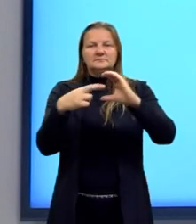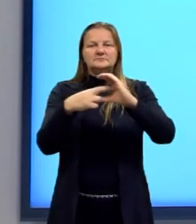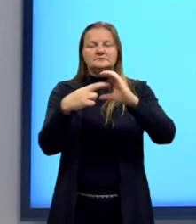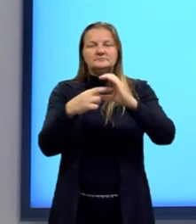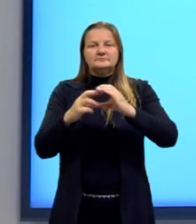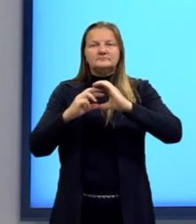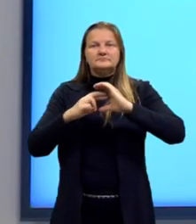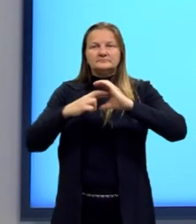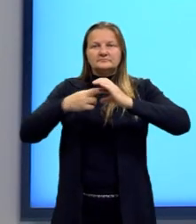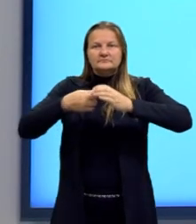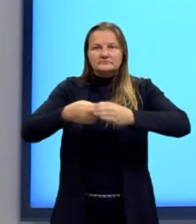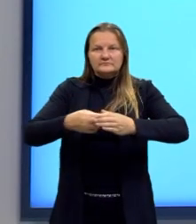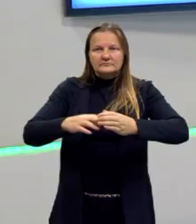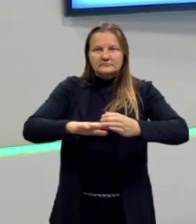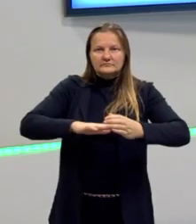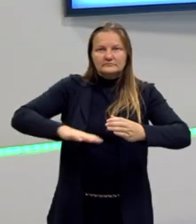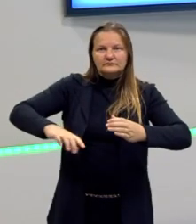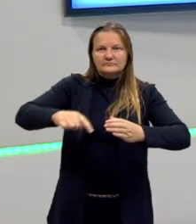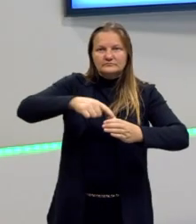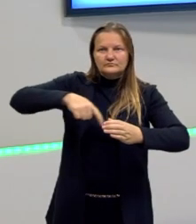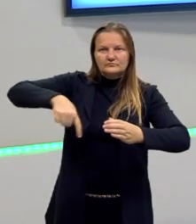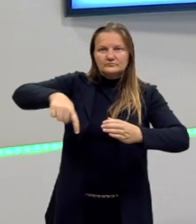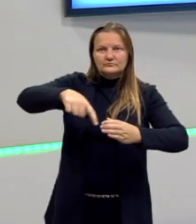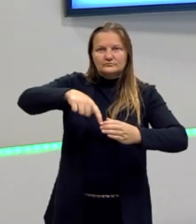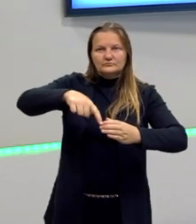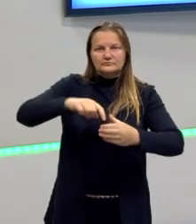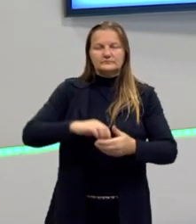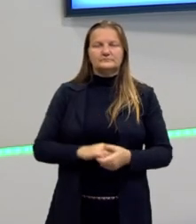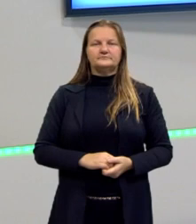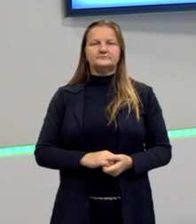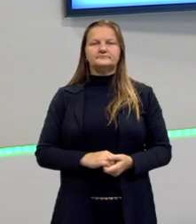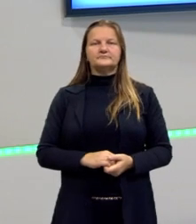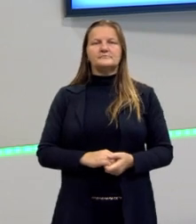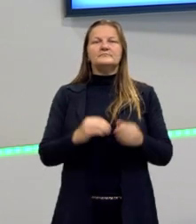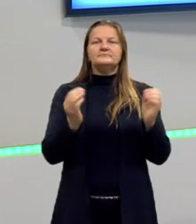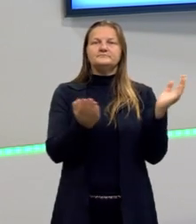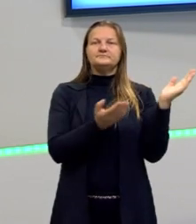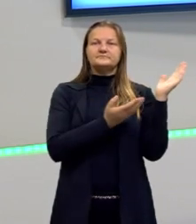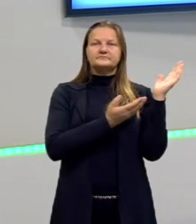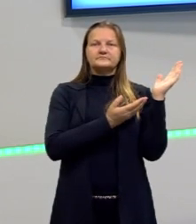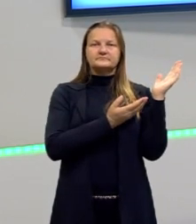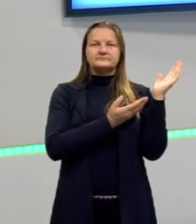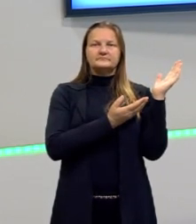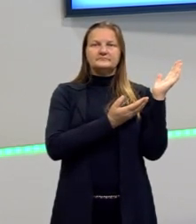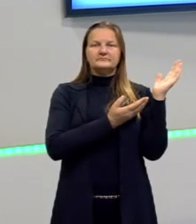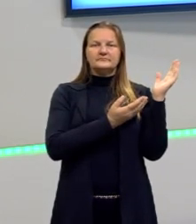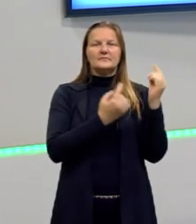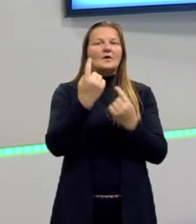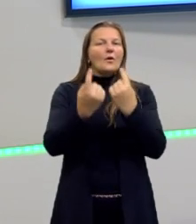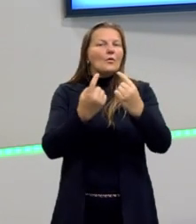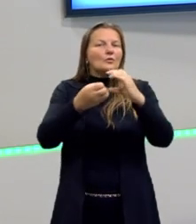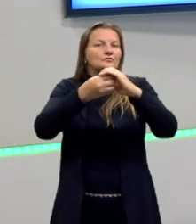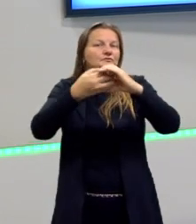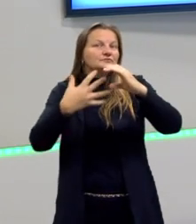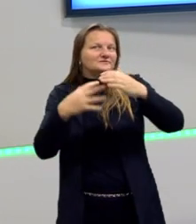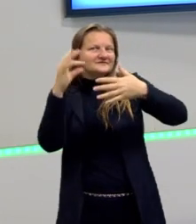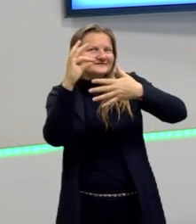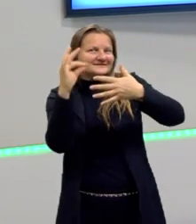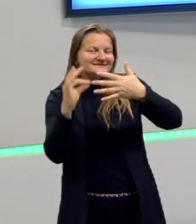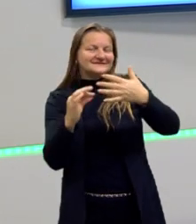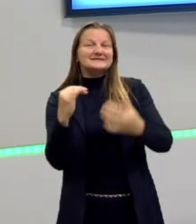da base ele é base circular e Aqui nós temos então mais alguns elementos